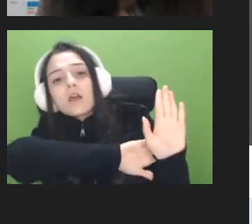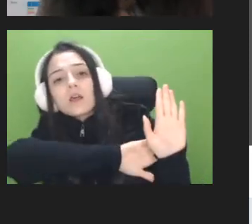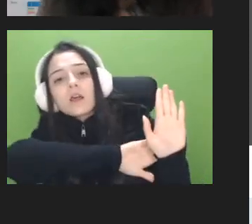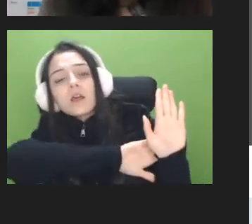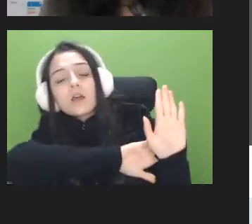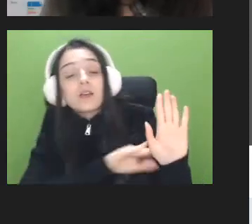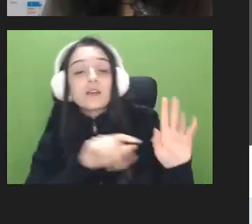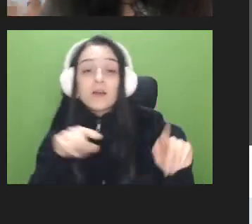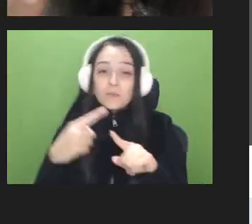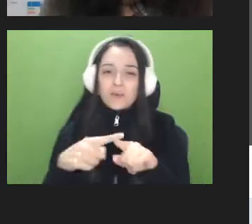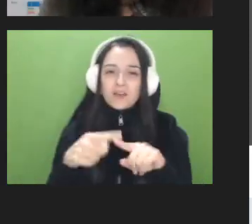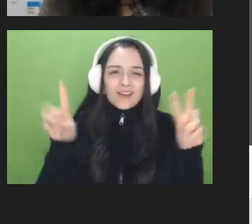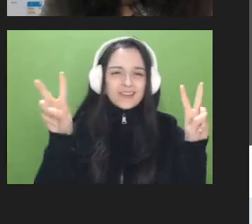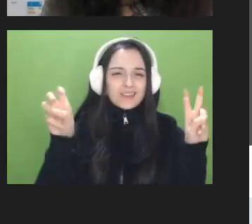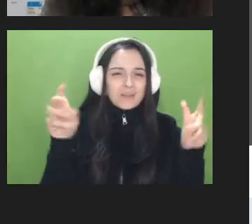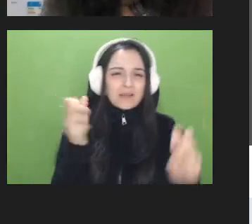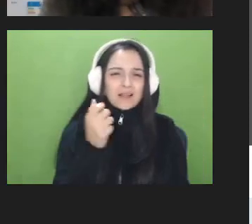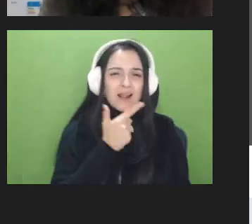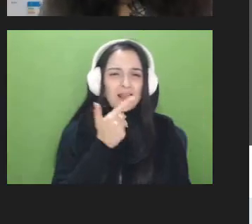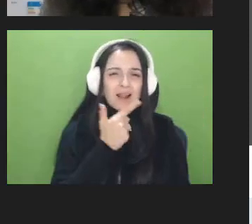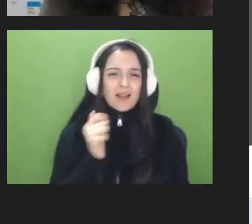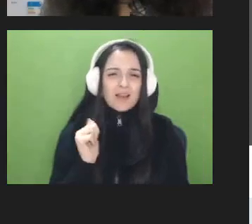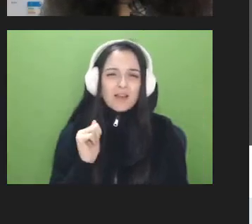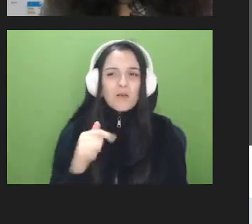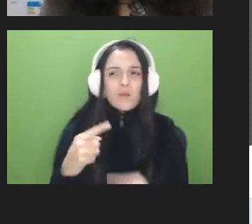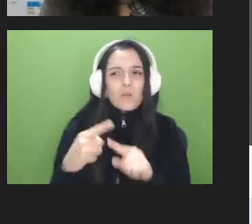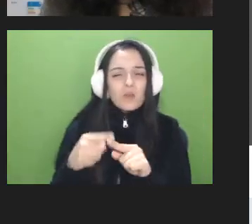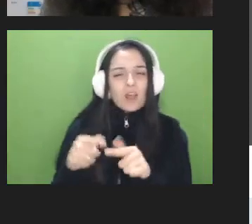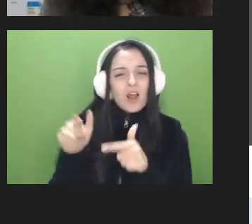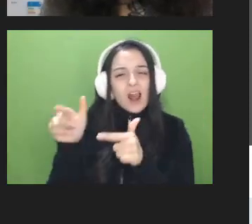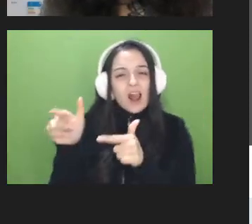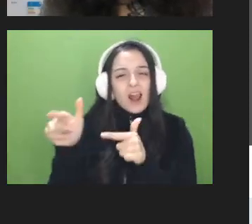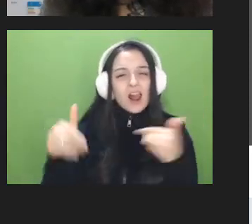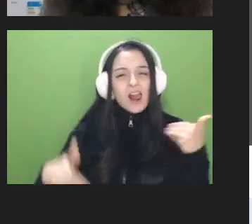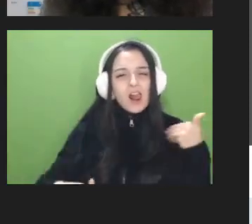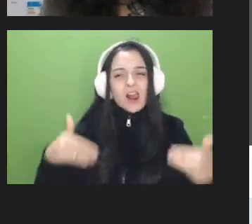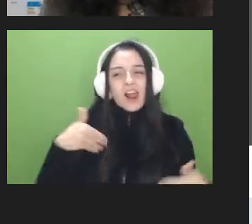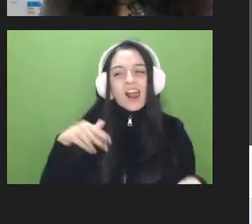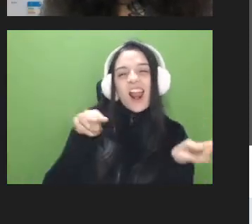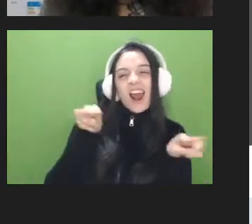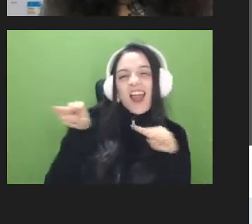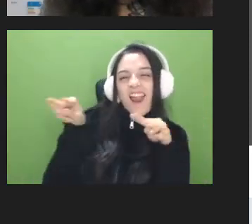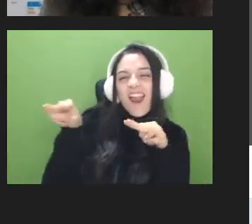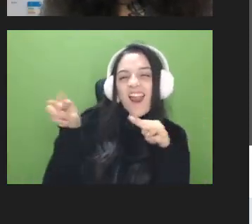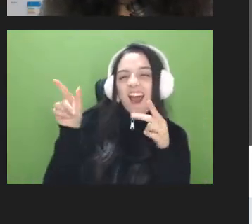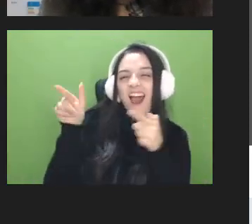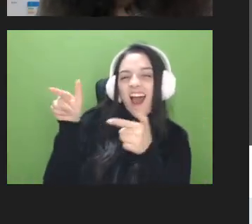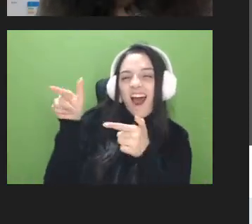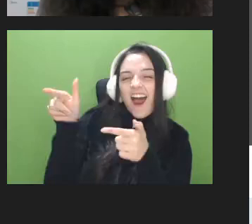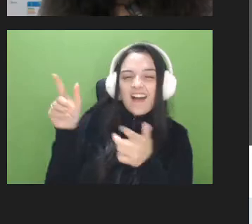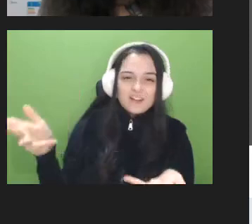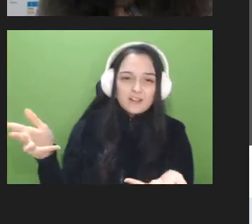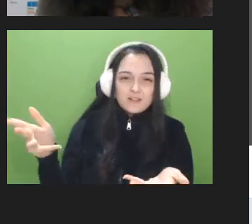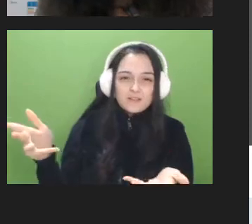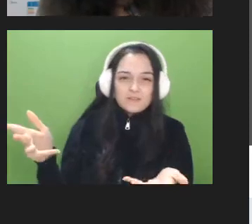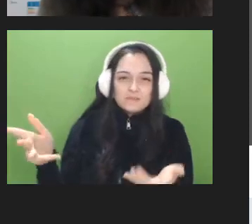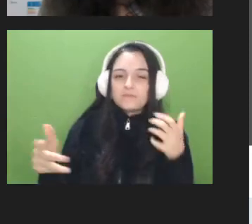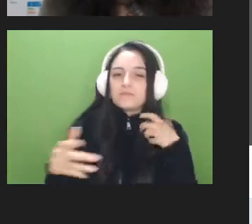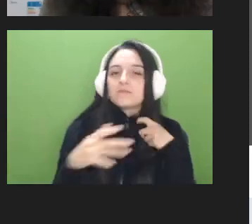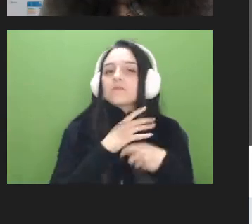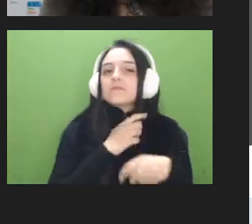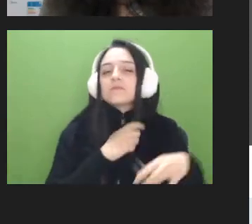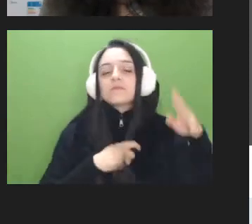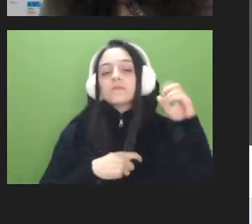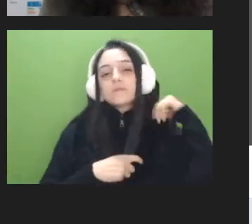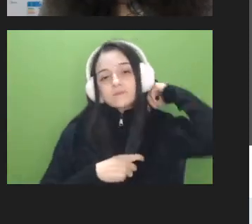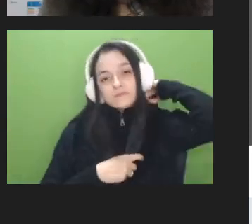é engraçada? Por que esse corpo é visto com chacota, com uma ridicularização,